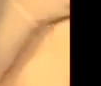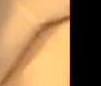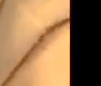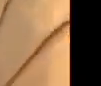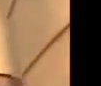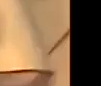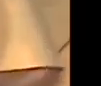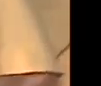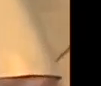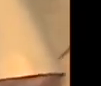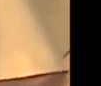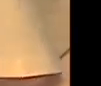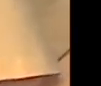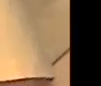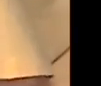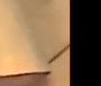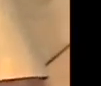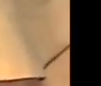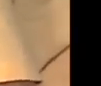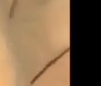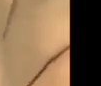me surpreendendo a cada dia.